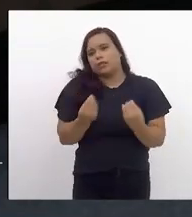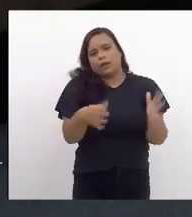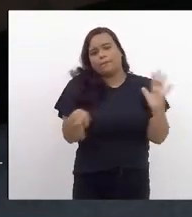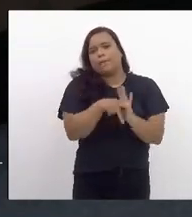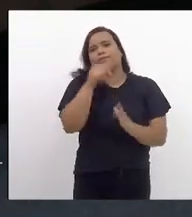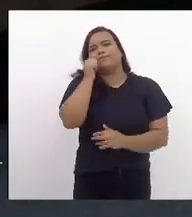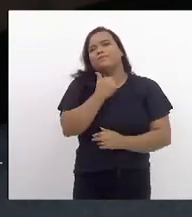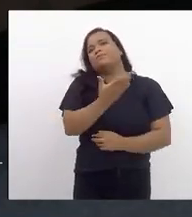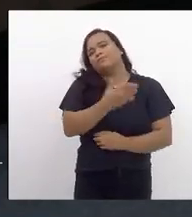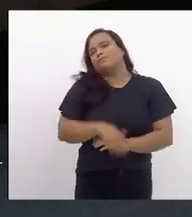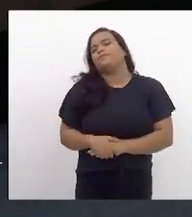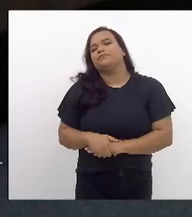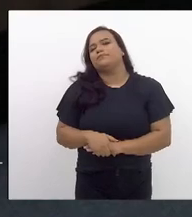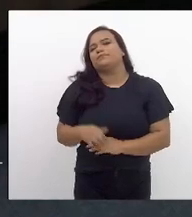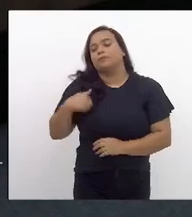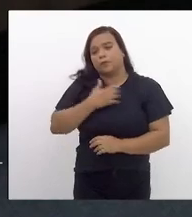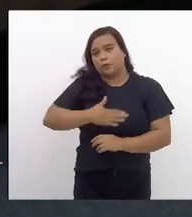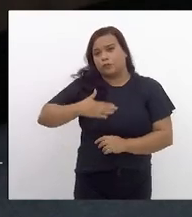de chamar